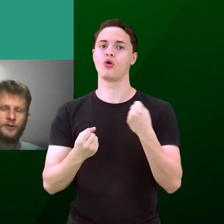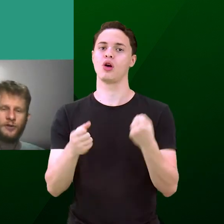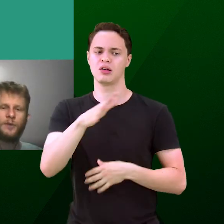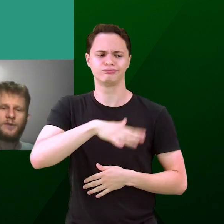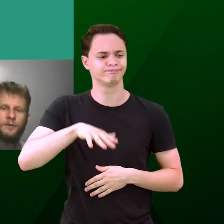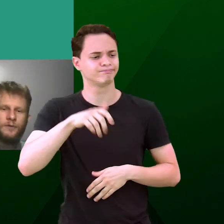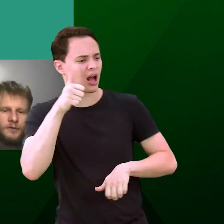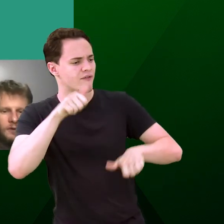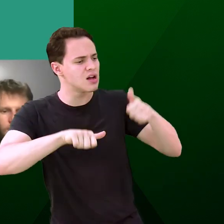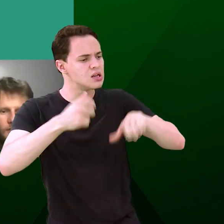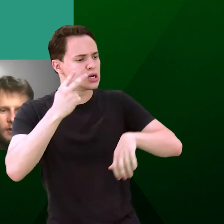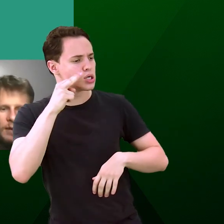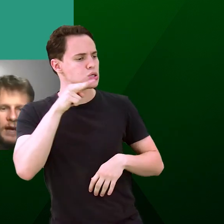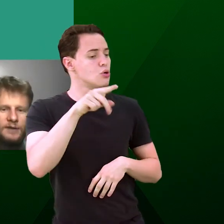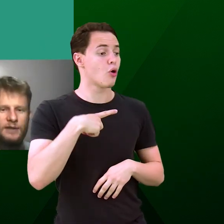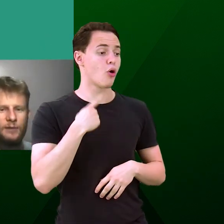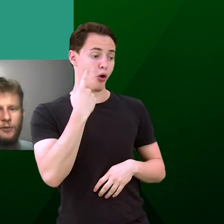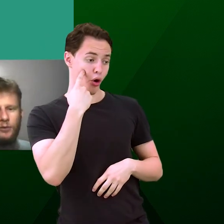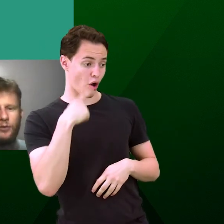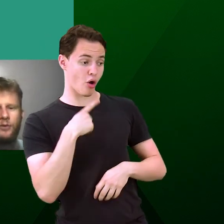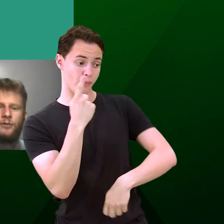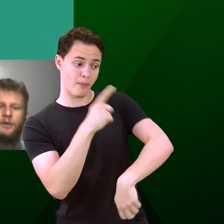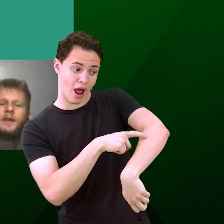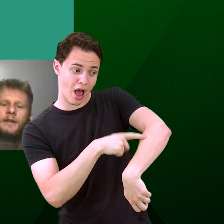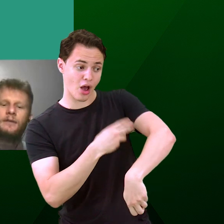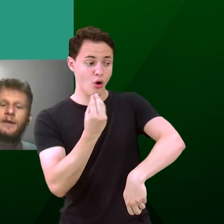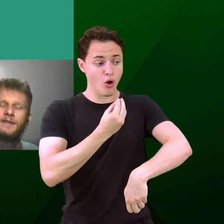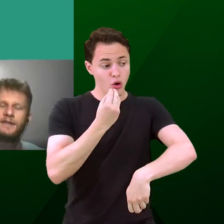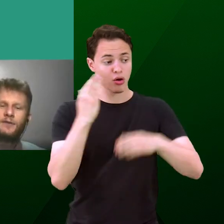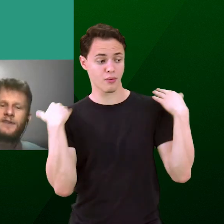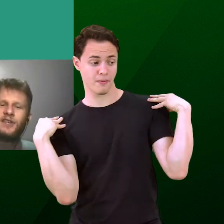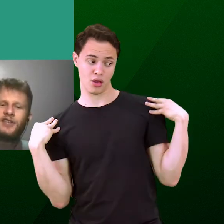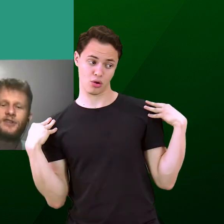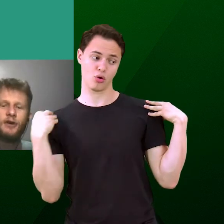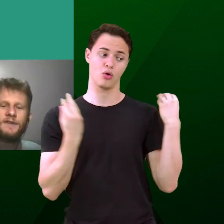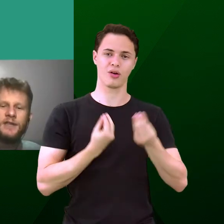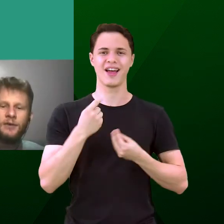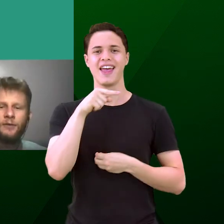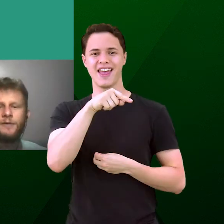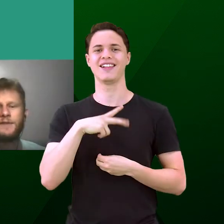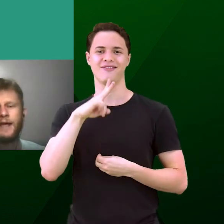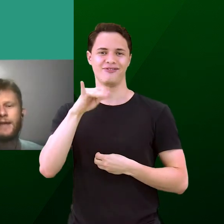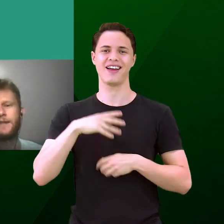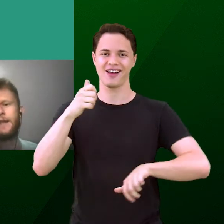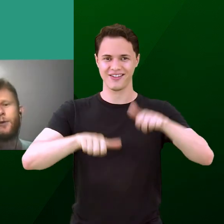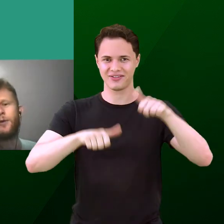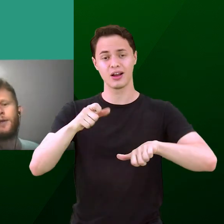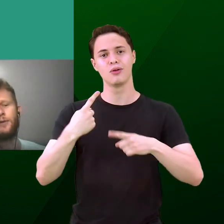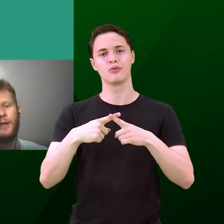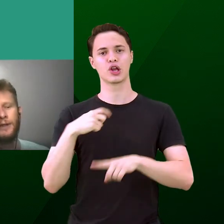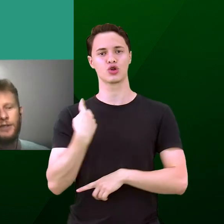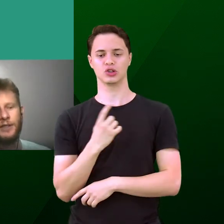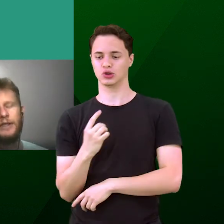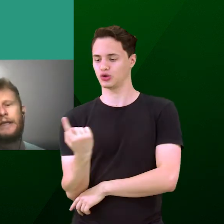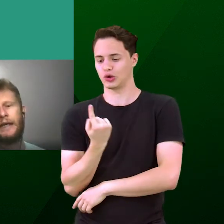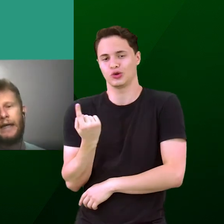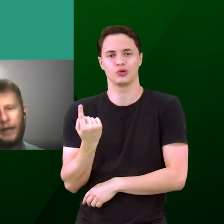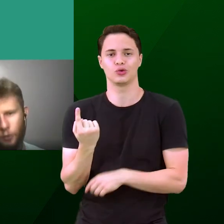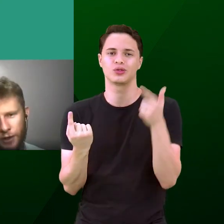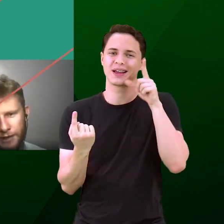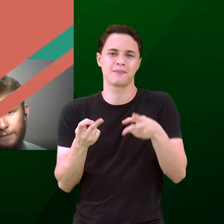que é o profissional responsável por isso. Mas alguns fatores que eu coloquei aqui para a gente ter um cuidado. né, de fazer, por